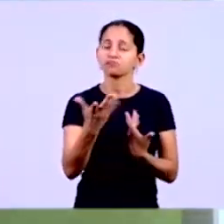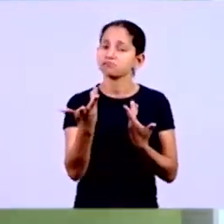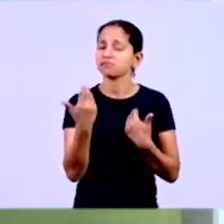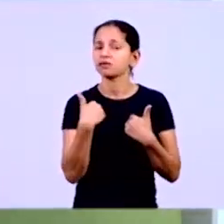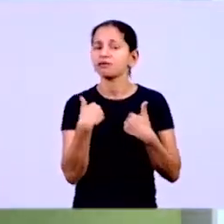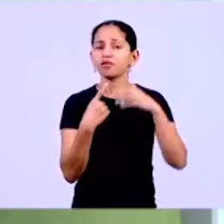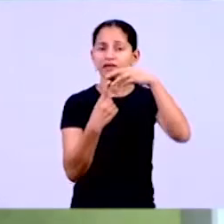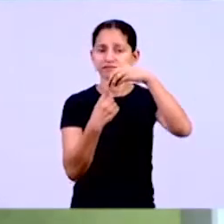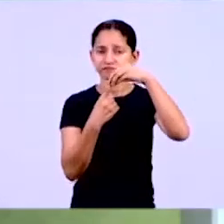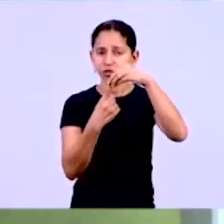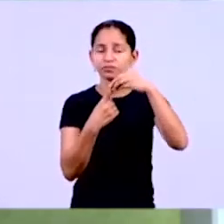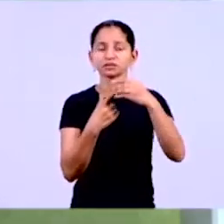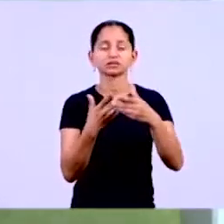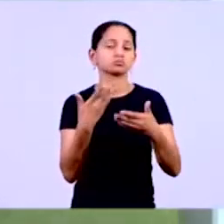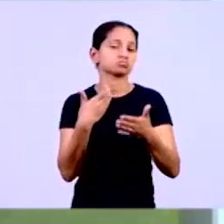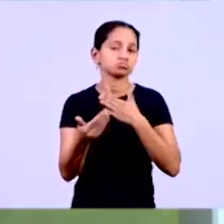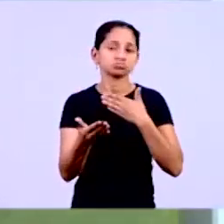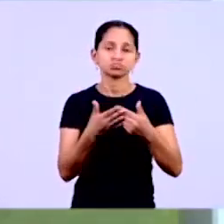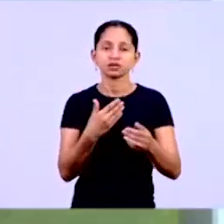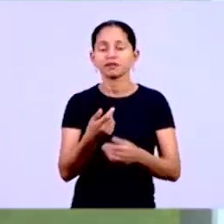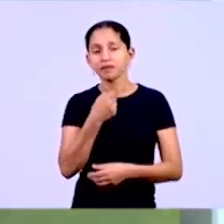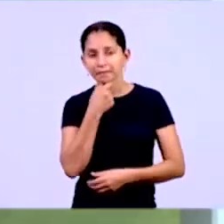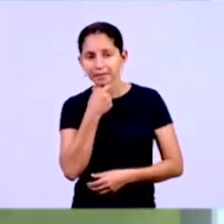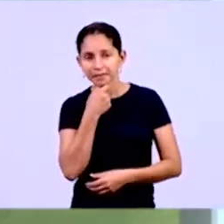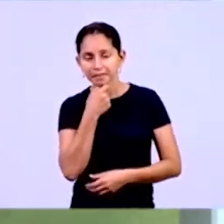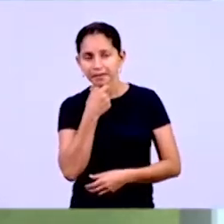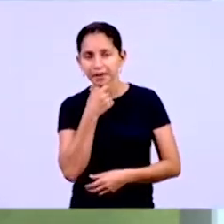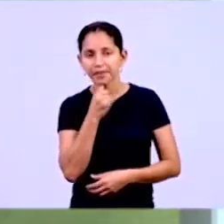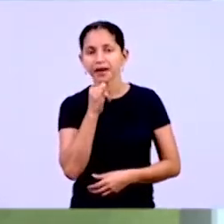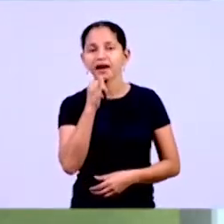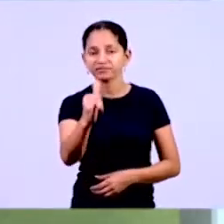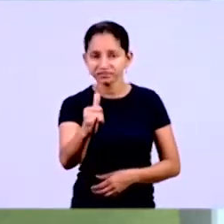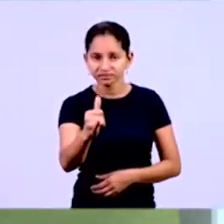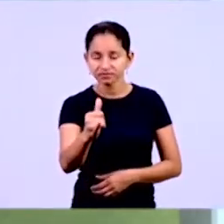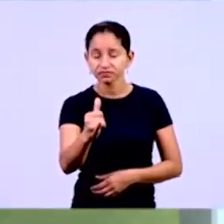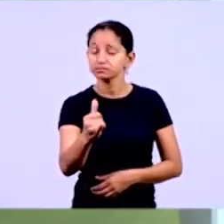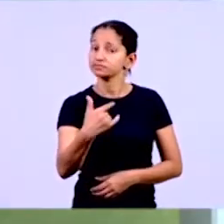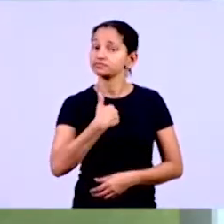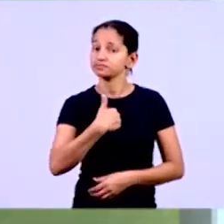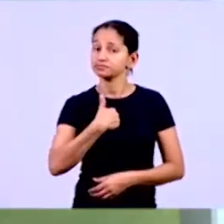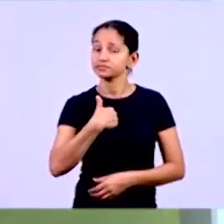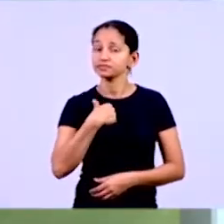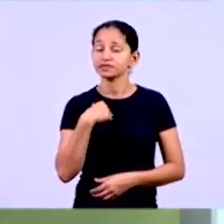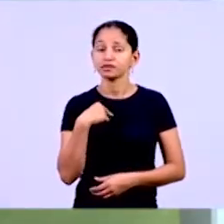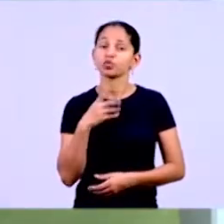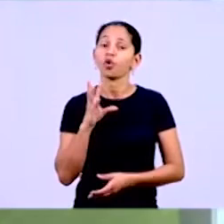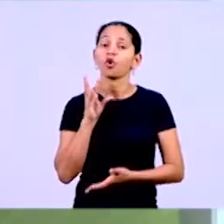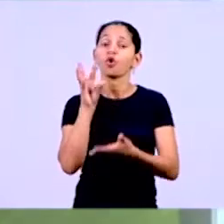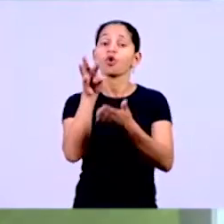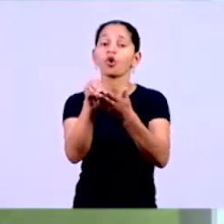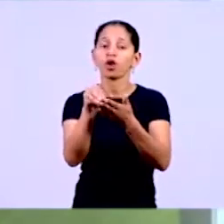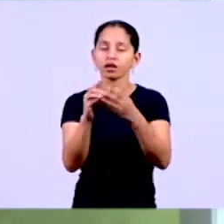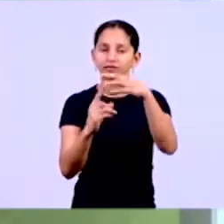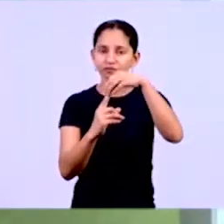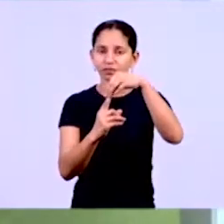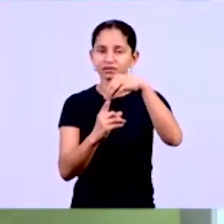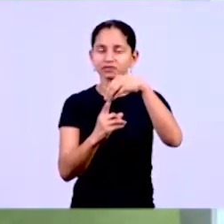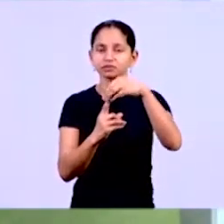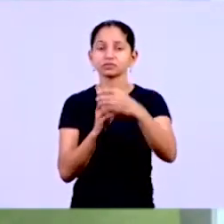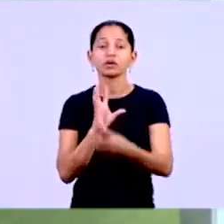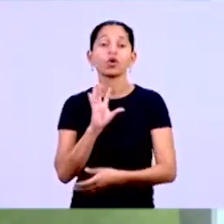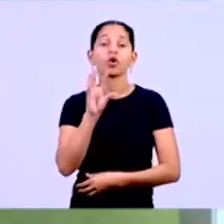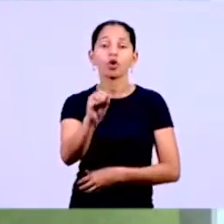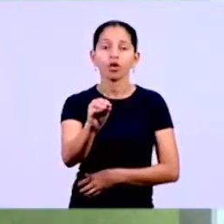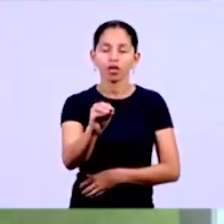teclado, seja o microfone, seja o mouse, esses dispositivos são dispositivos de entrada, porque eu estou enviando